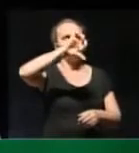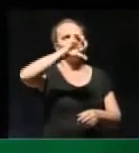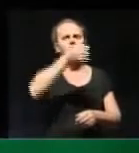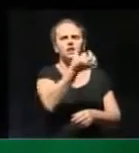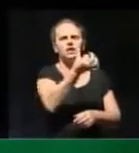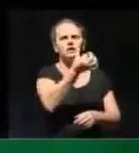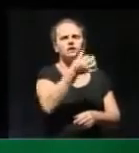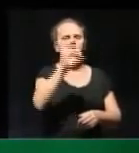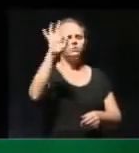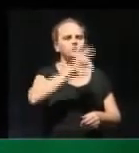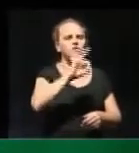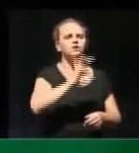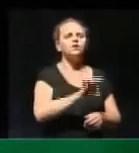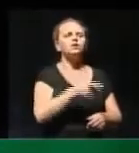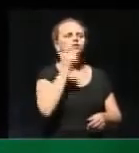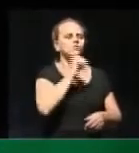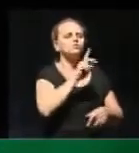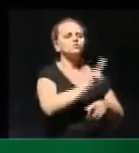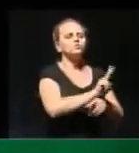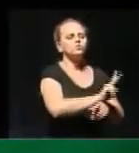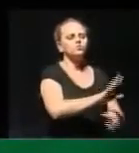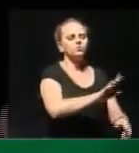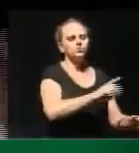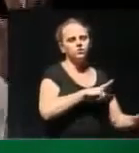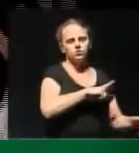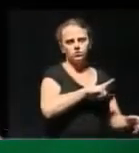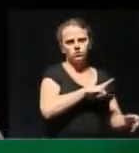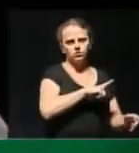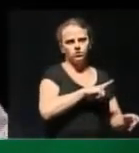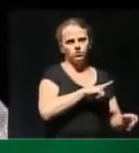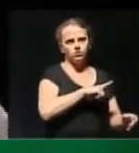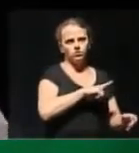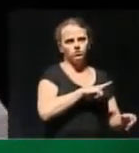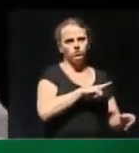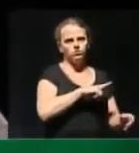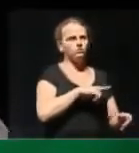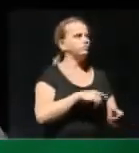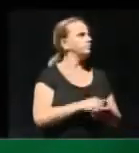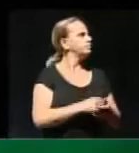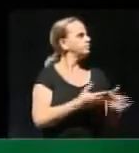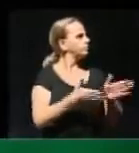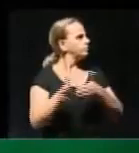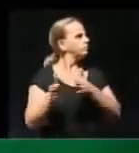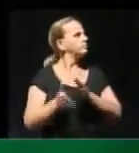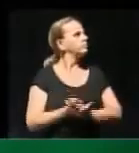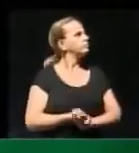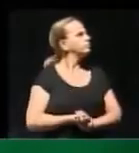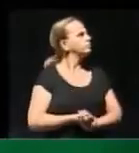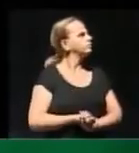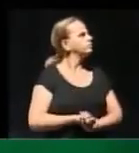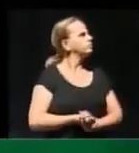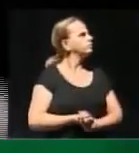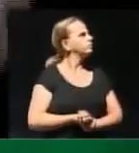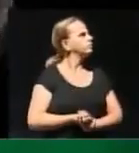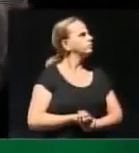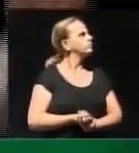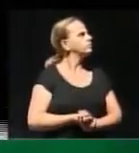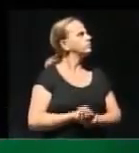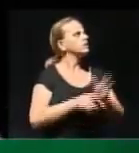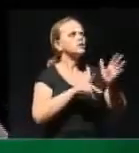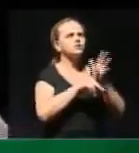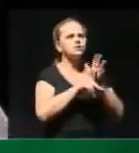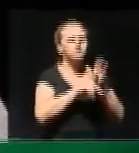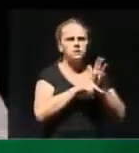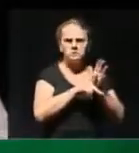taxa de proteção extremamente elevada. Então, esse estudo, pode passar mais um? Ele foi tão impactante que chegou até a